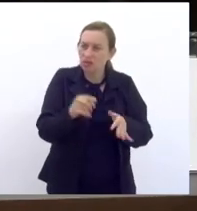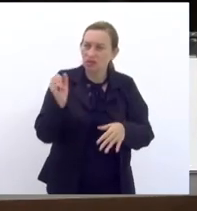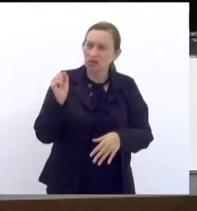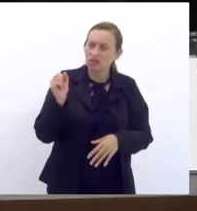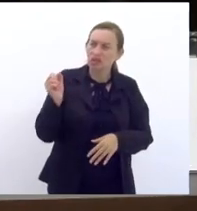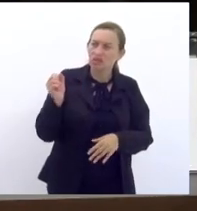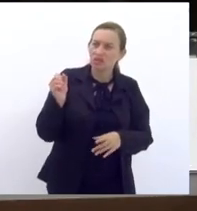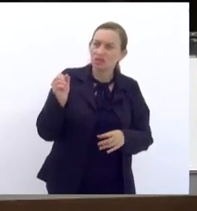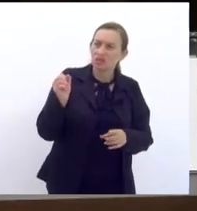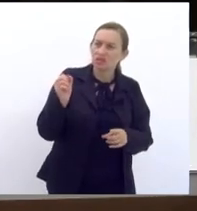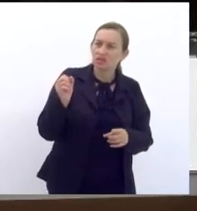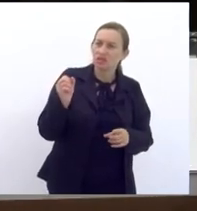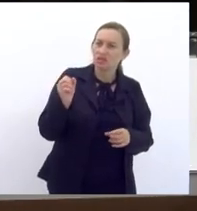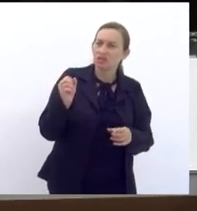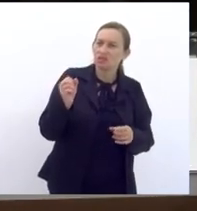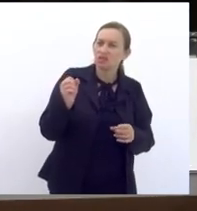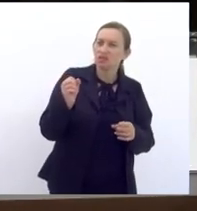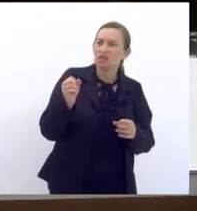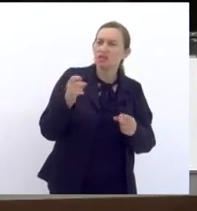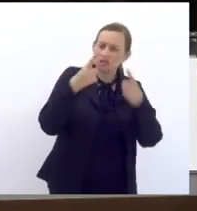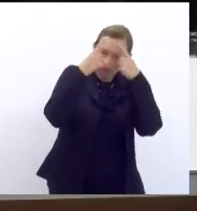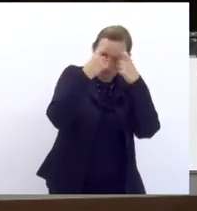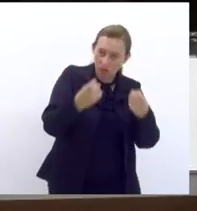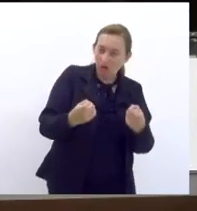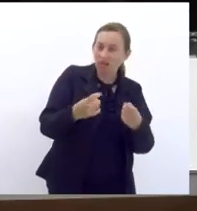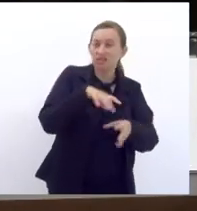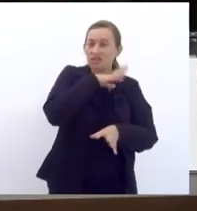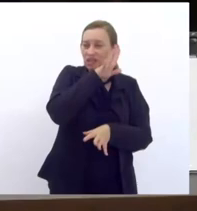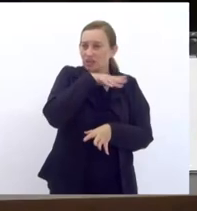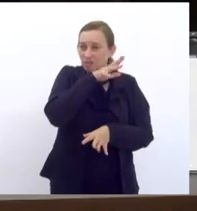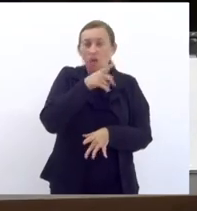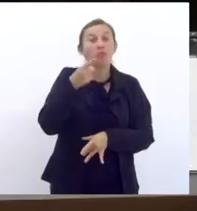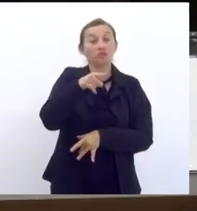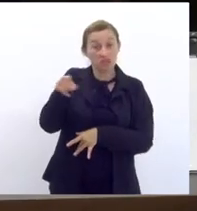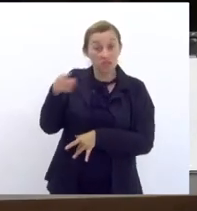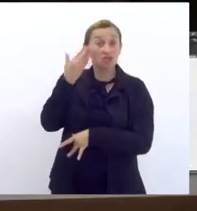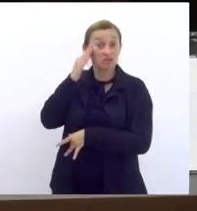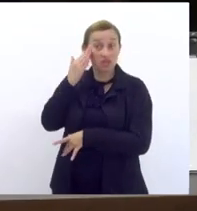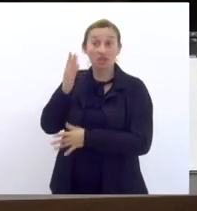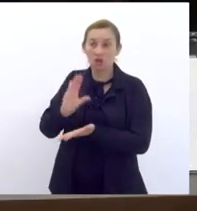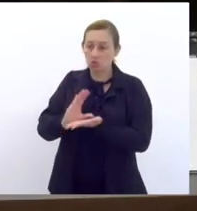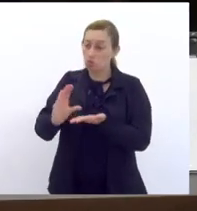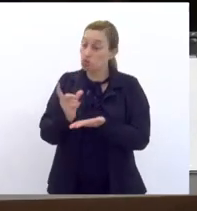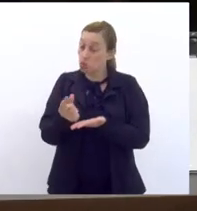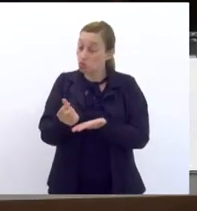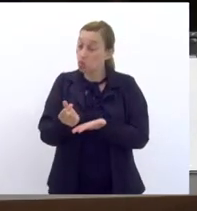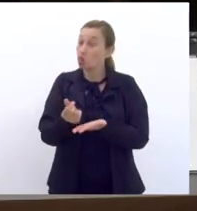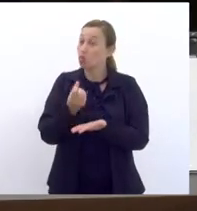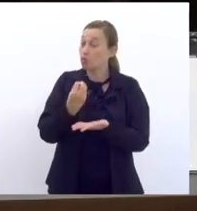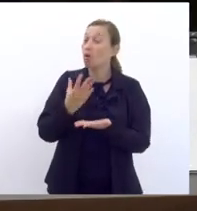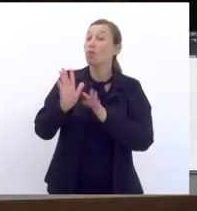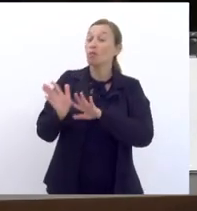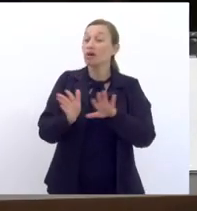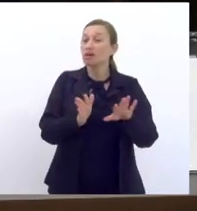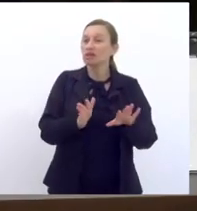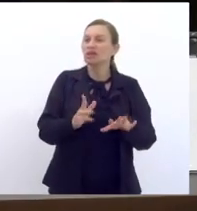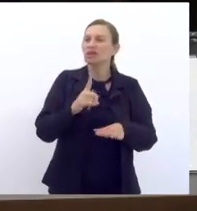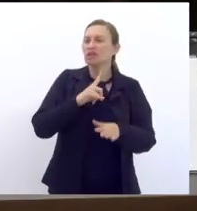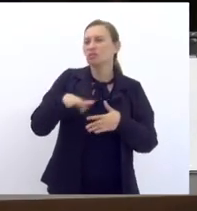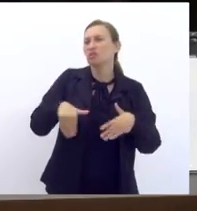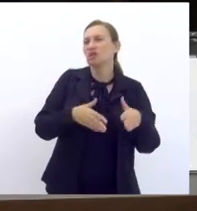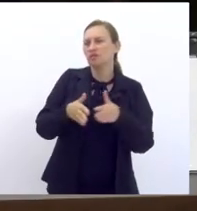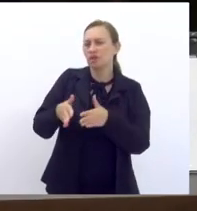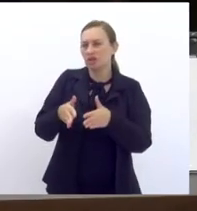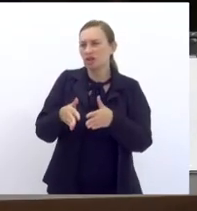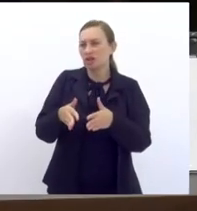existente da cidade para vocês entenderem que a os recursos eram suficientes nós temos caminhar